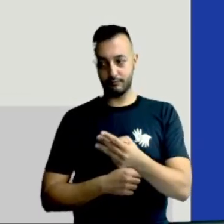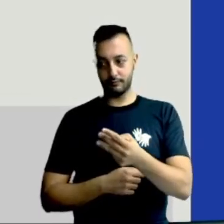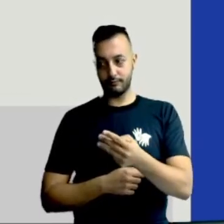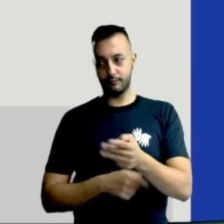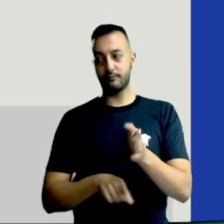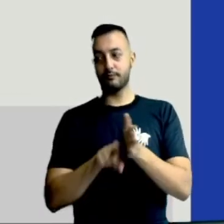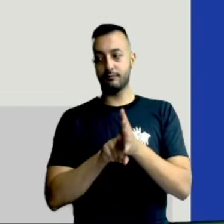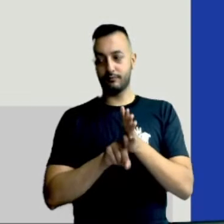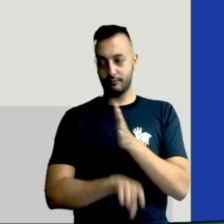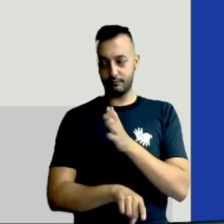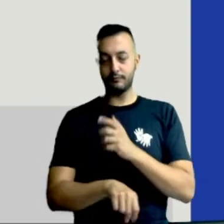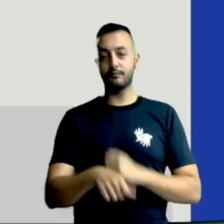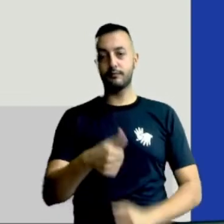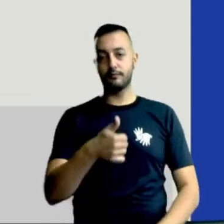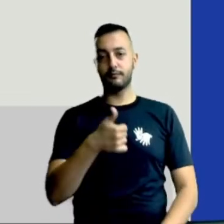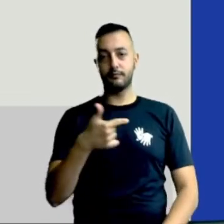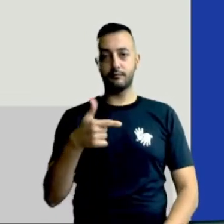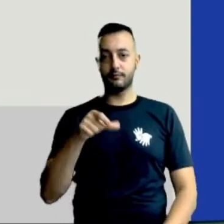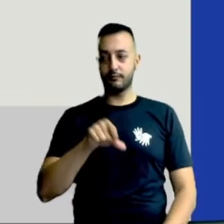139.583 menos